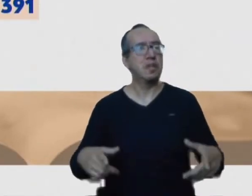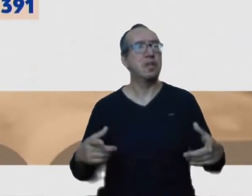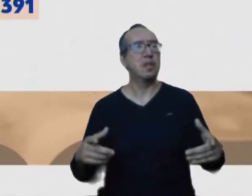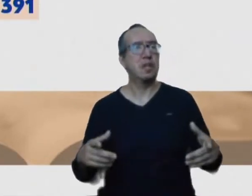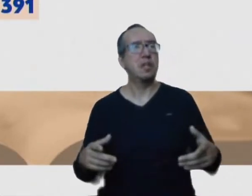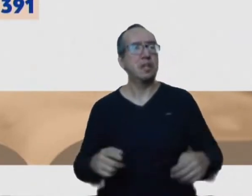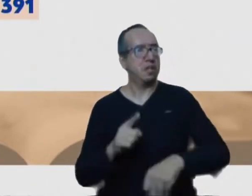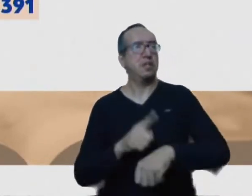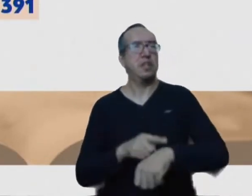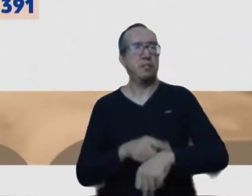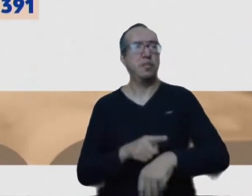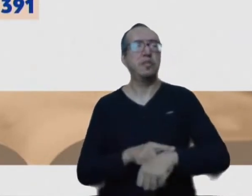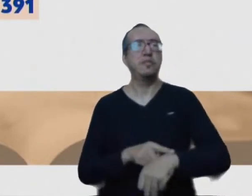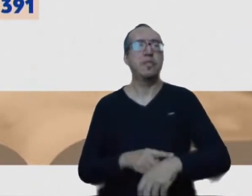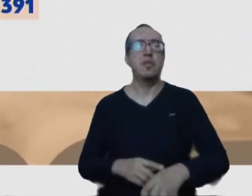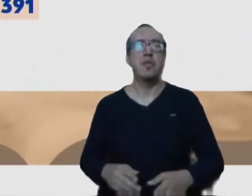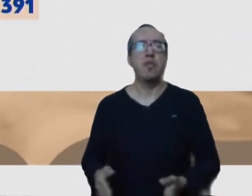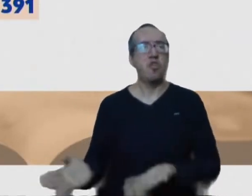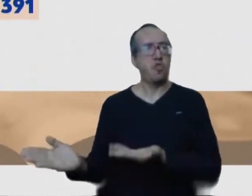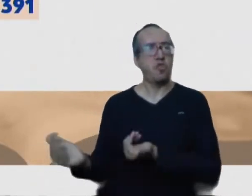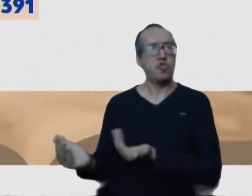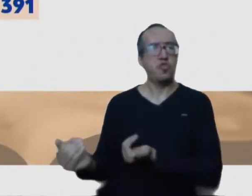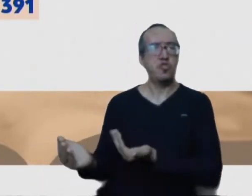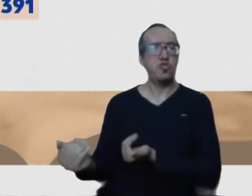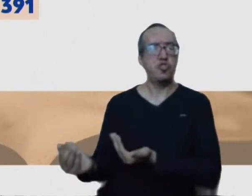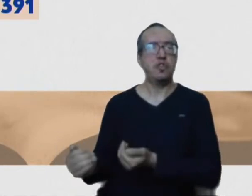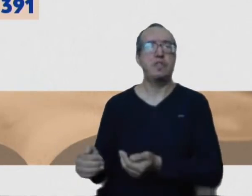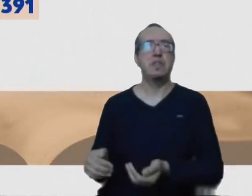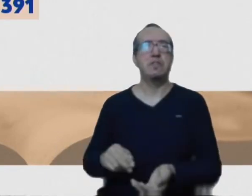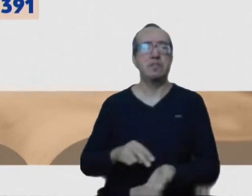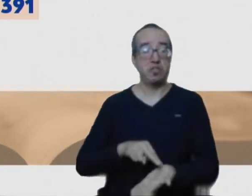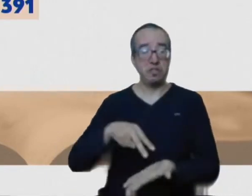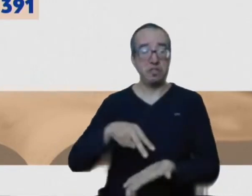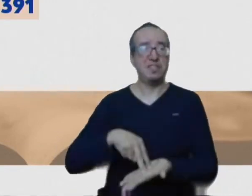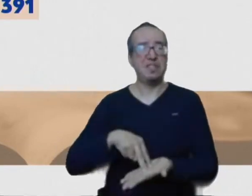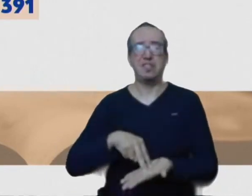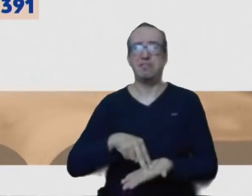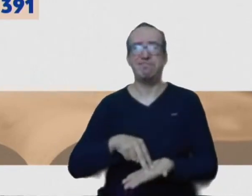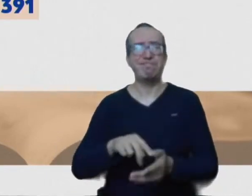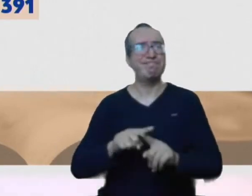foi levantado morto, e muitos se